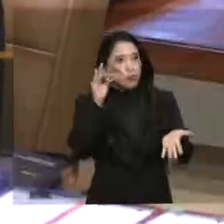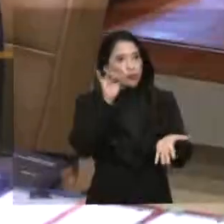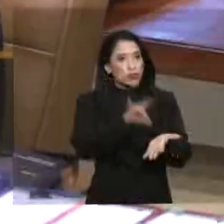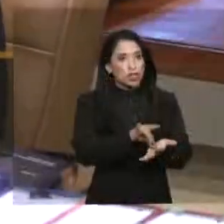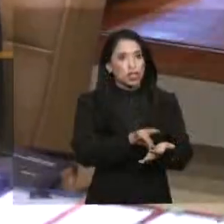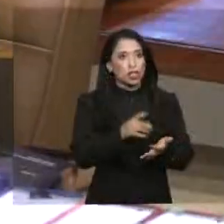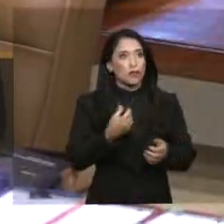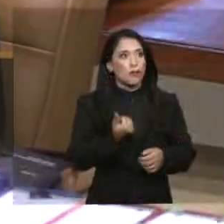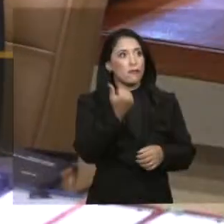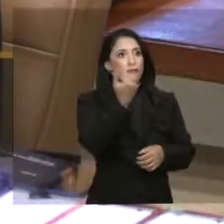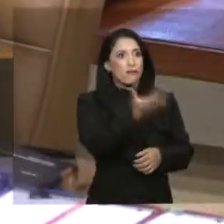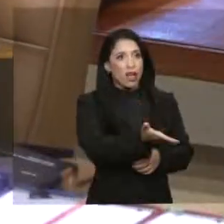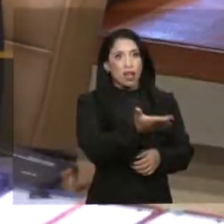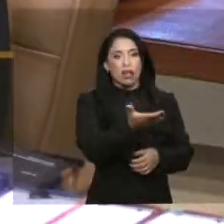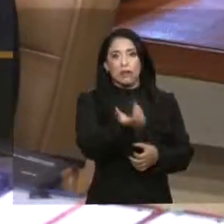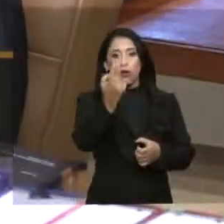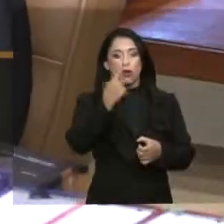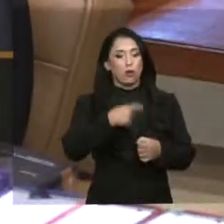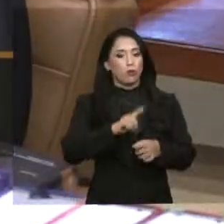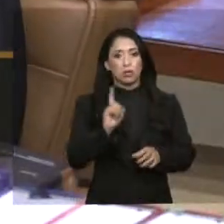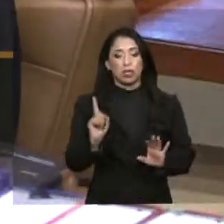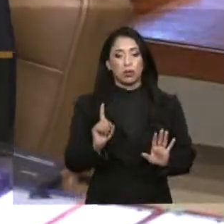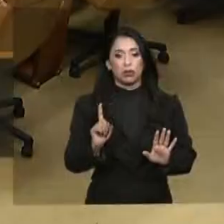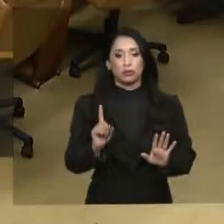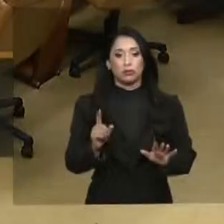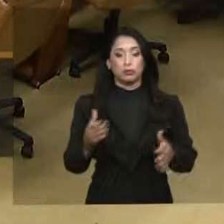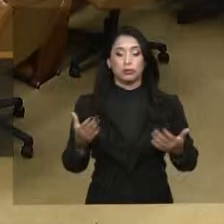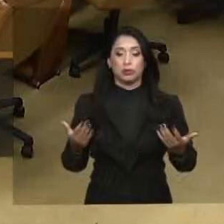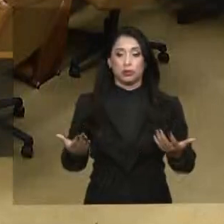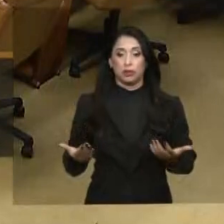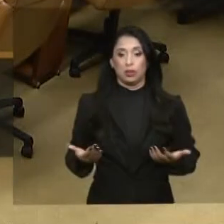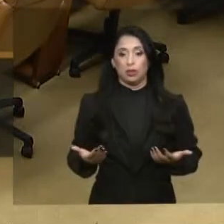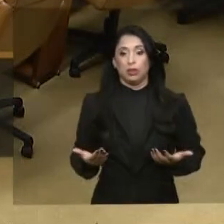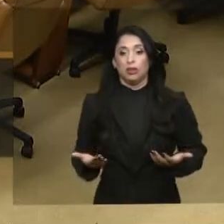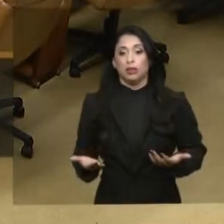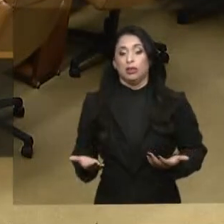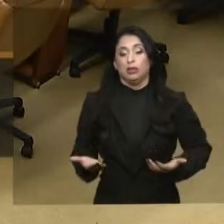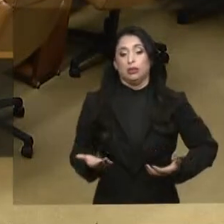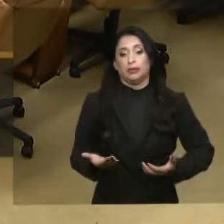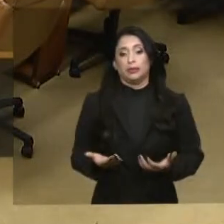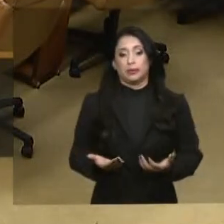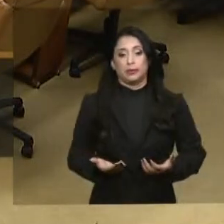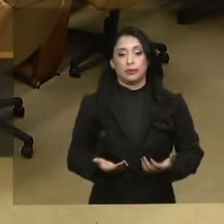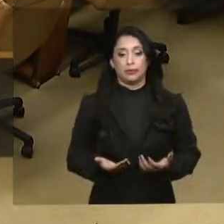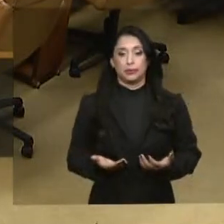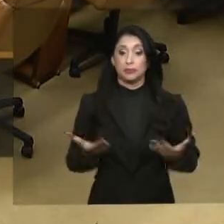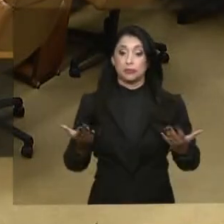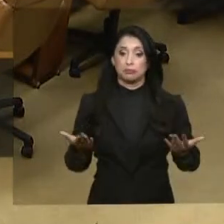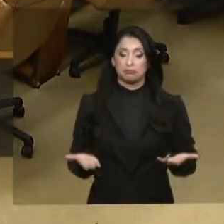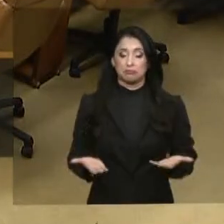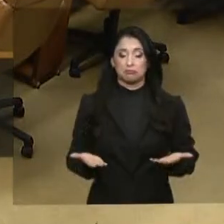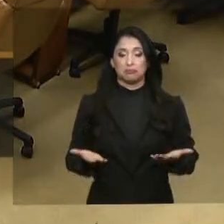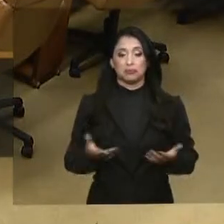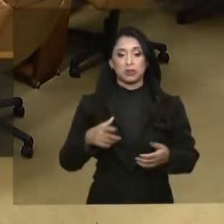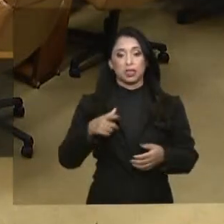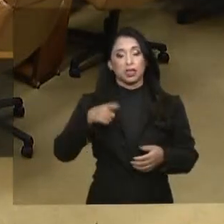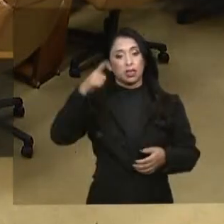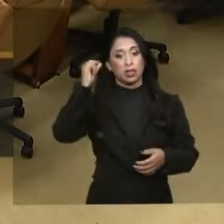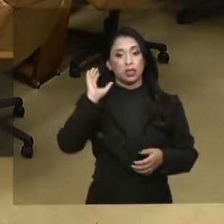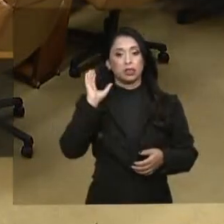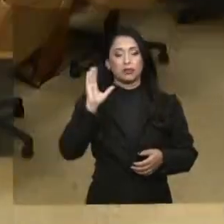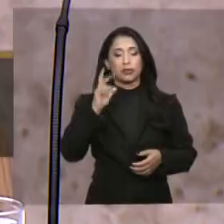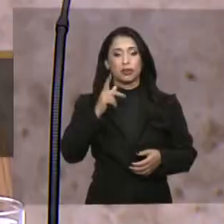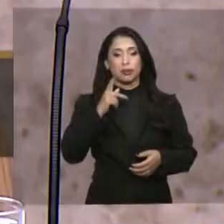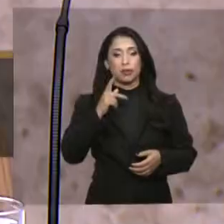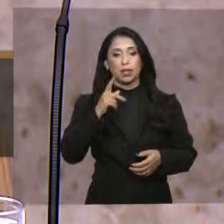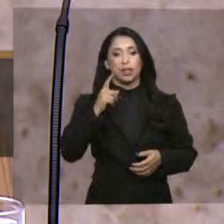ou questão formal, que tem legitimidade ou não tem legitimidade. Mas, de qualquer sorte, então... Senhora presidente,